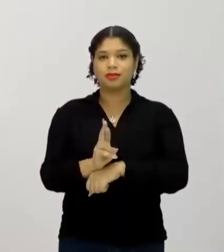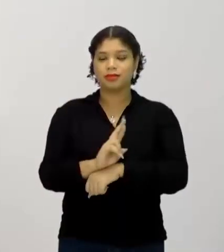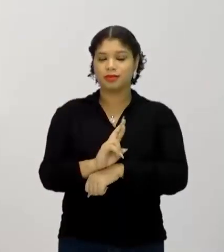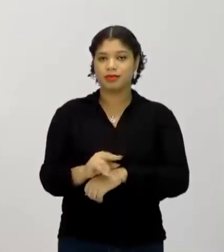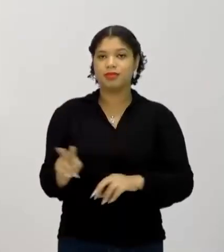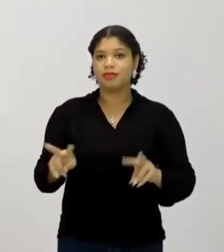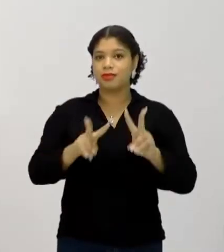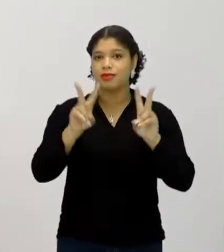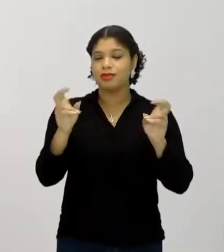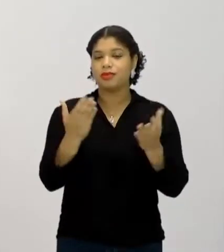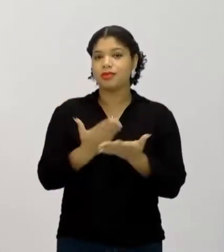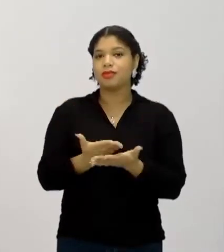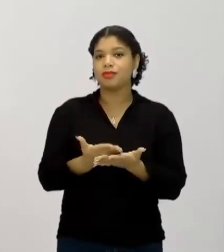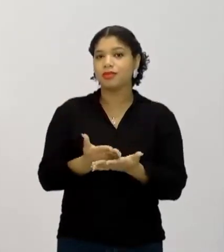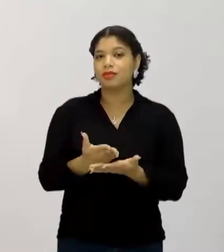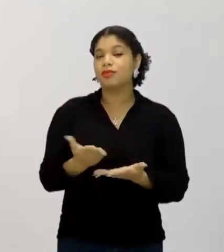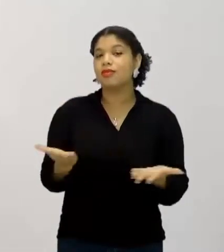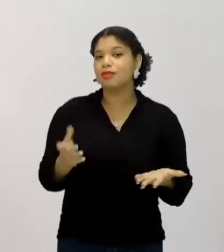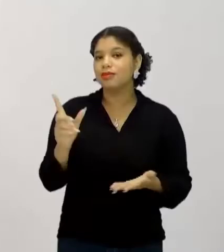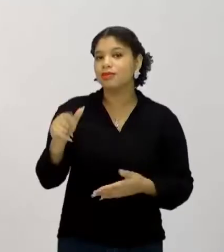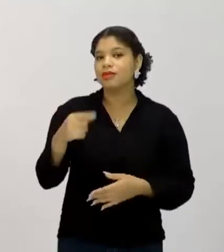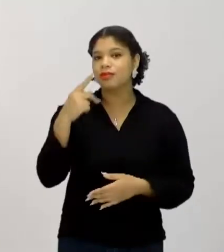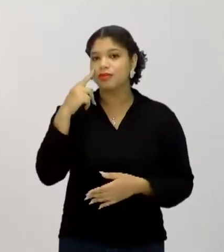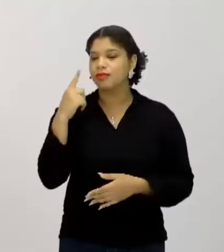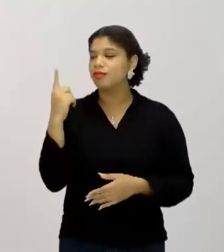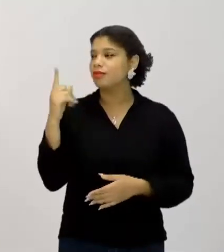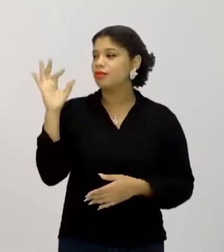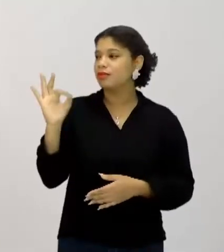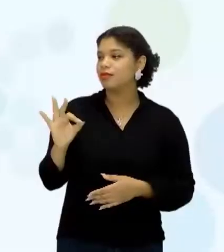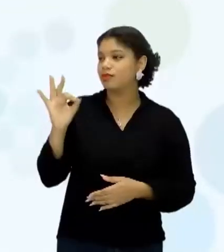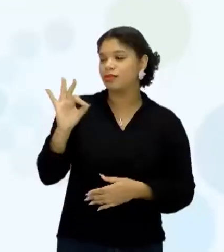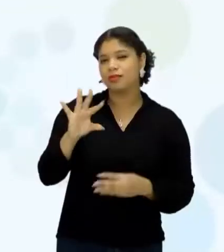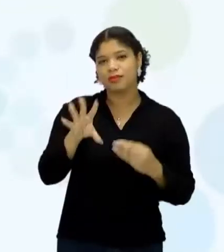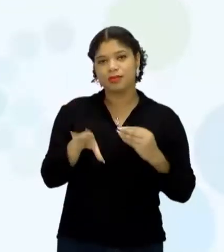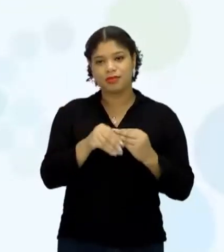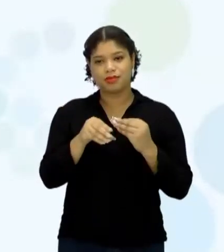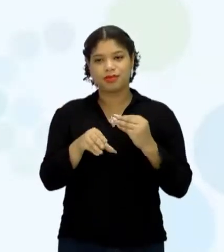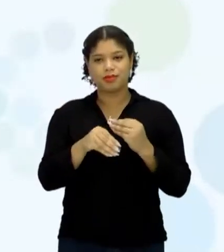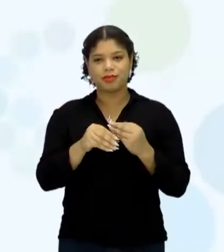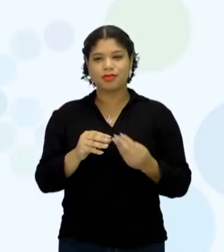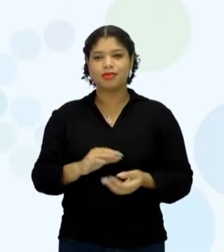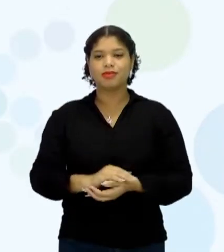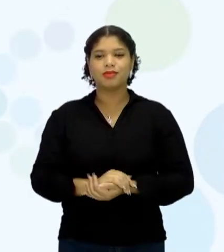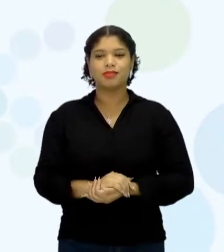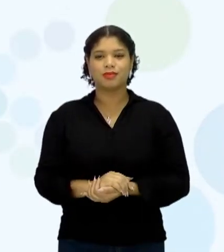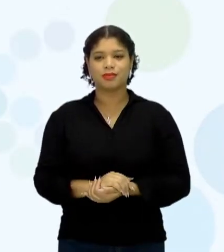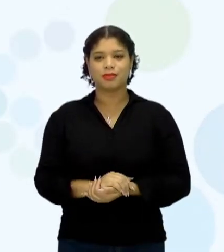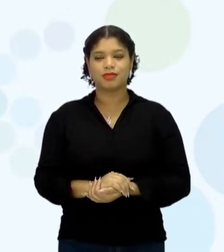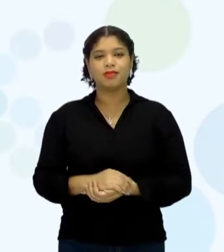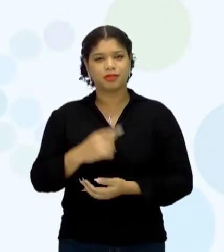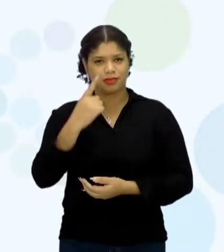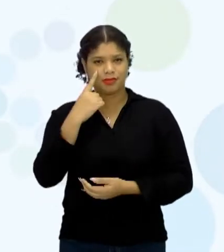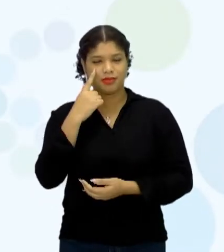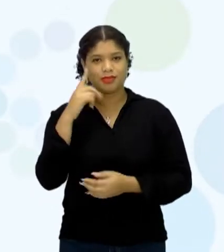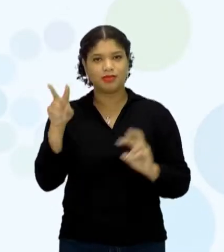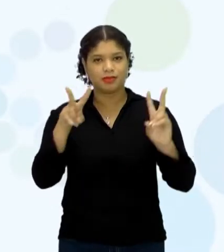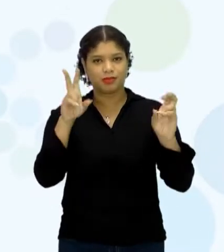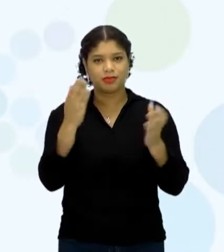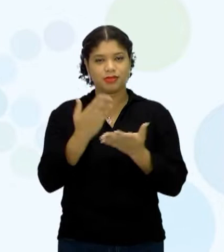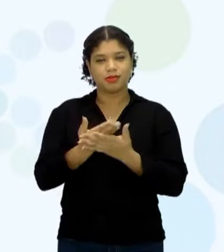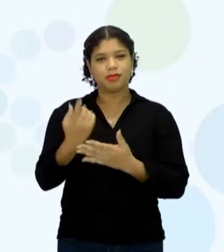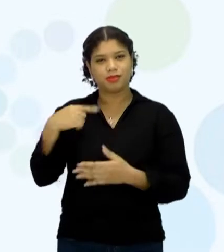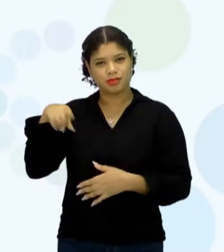da nossa aula de hoje é porcentagem e acréscimos. Isso mesmo, a gente vai continuar o assunto da última aula, que a gente falou bastante aí